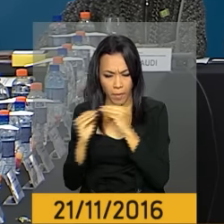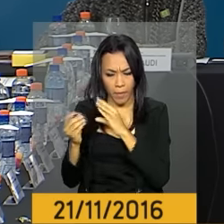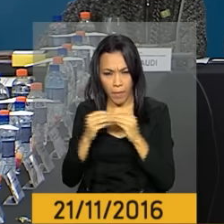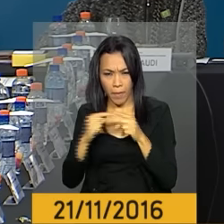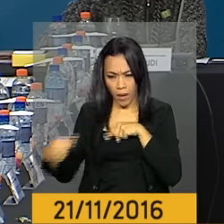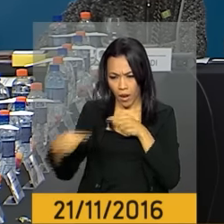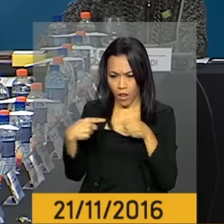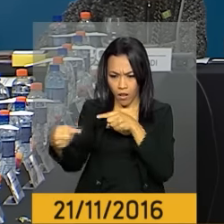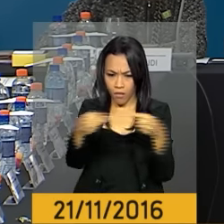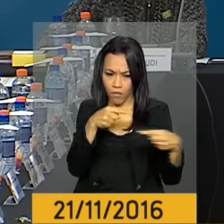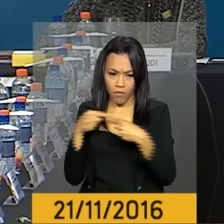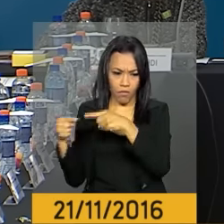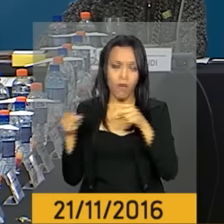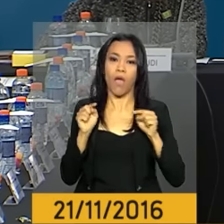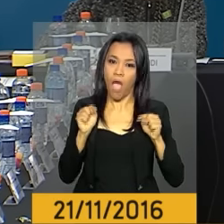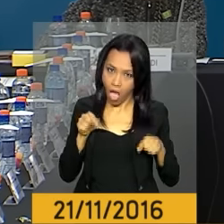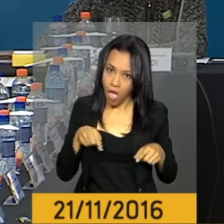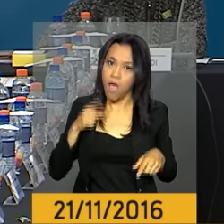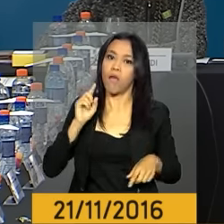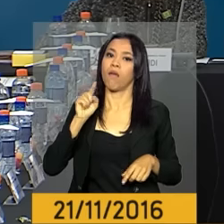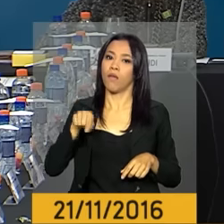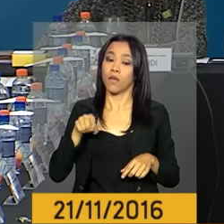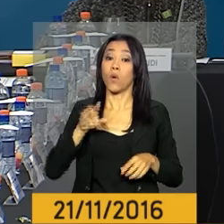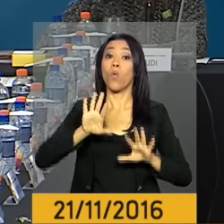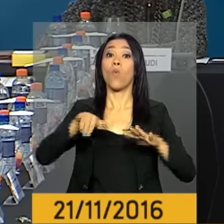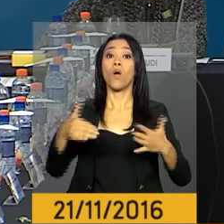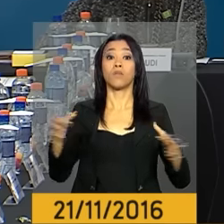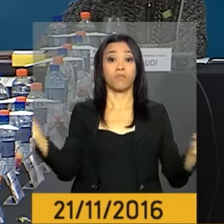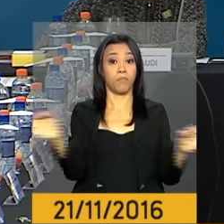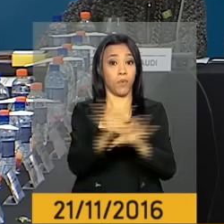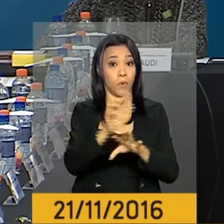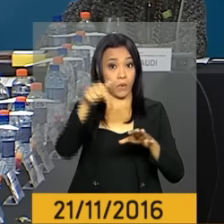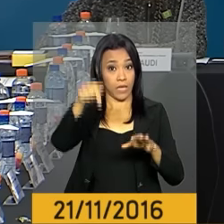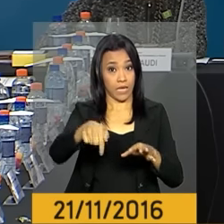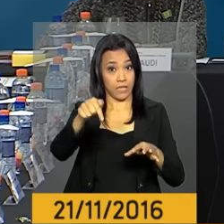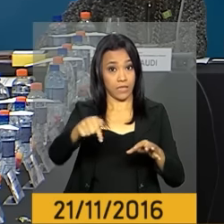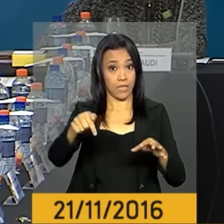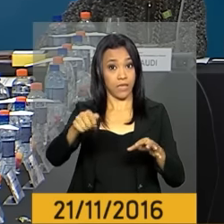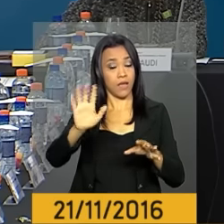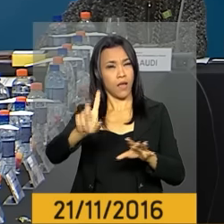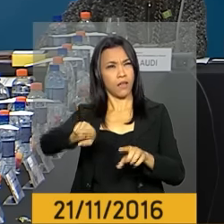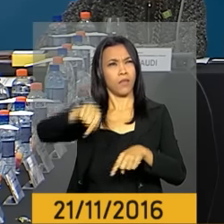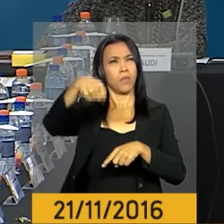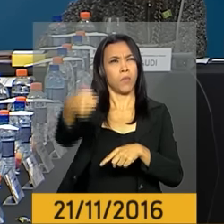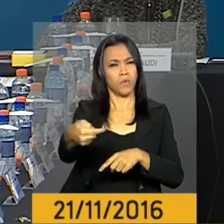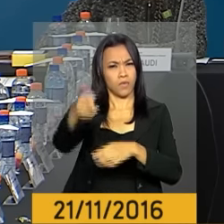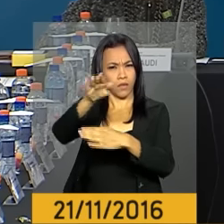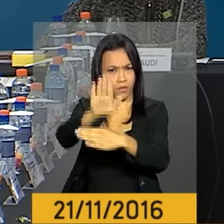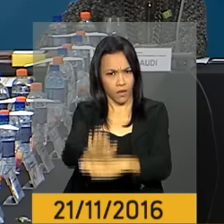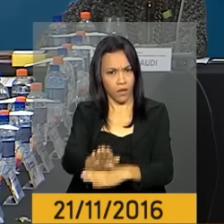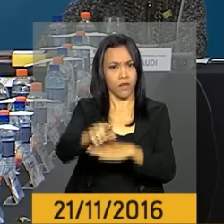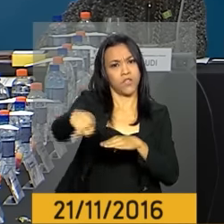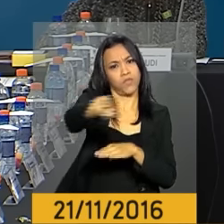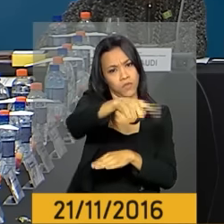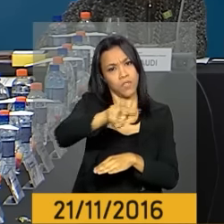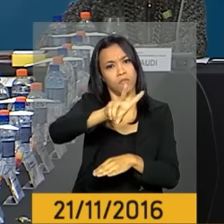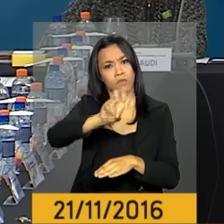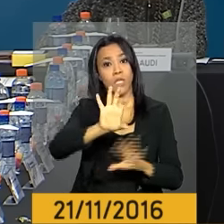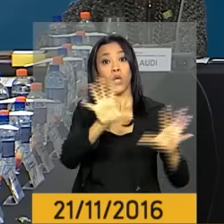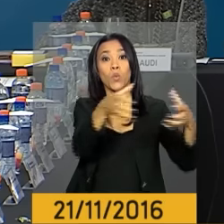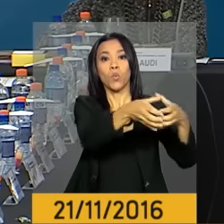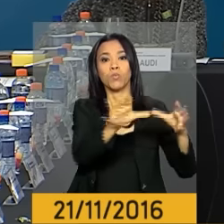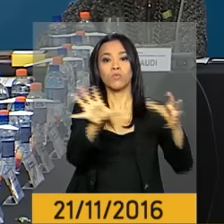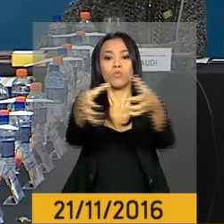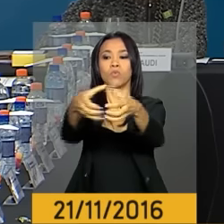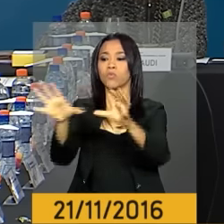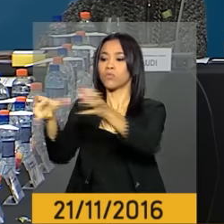nós terminarmos esta primeira parte, logo à tarde, os senhores se reunirão em grupos,